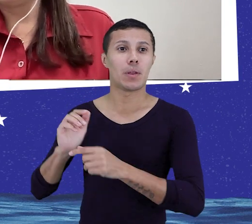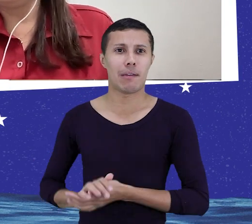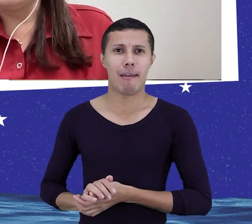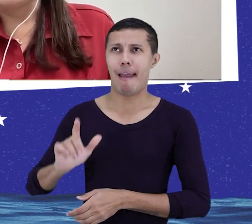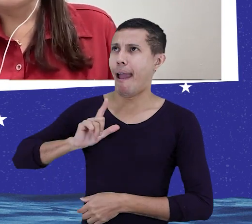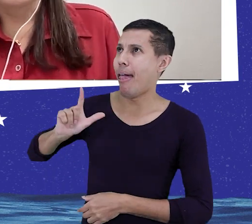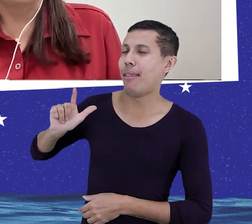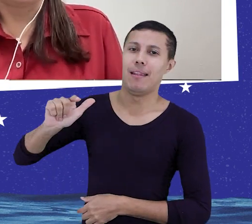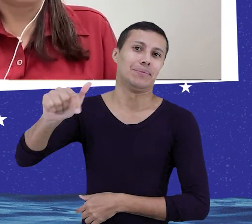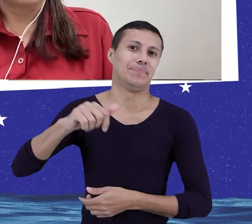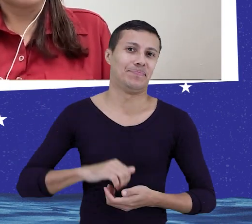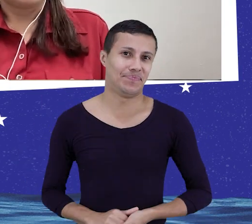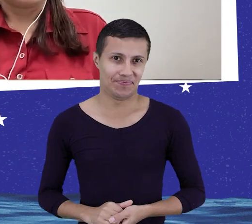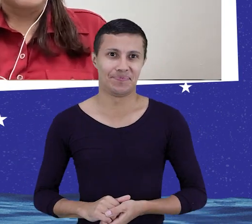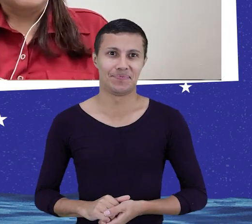pouquinho mais além.